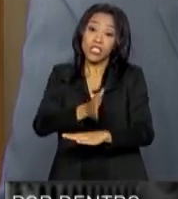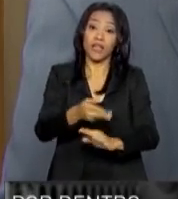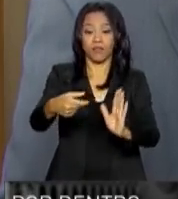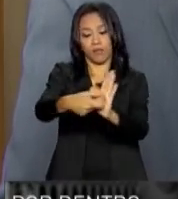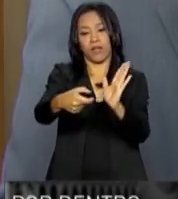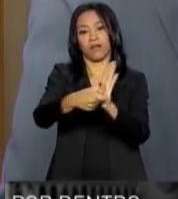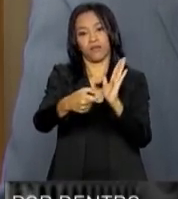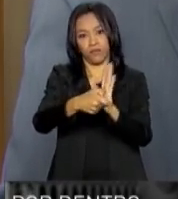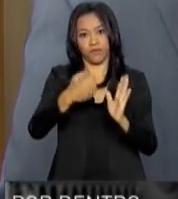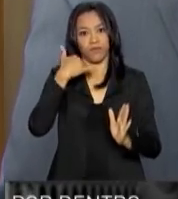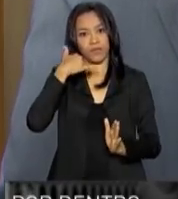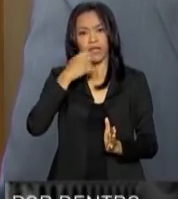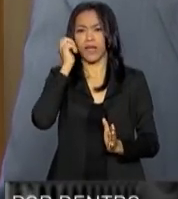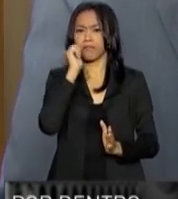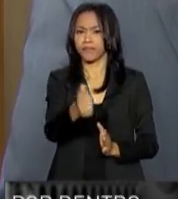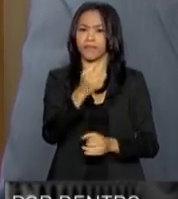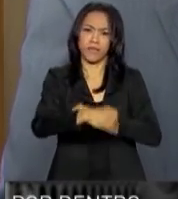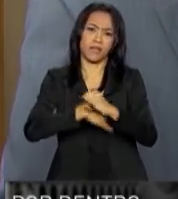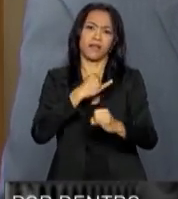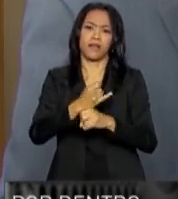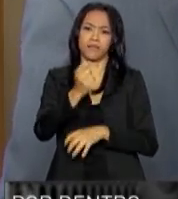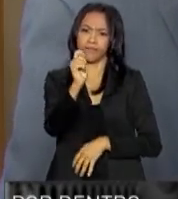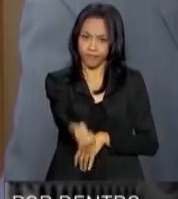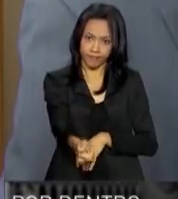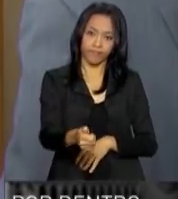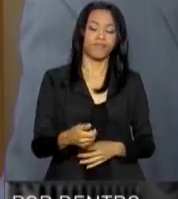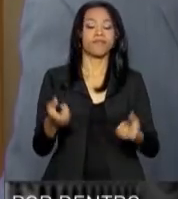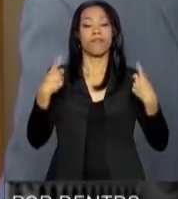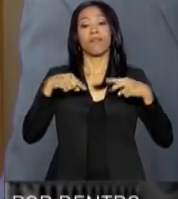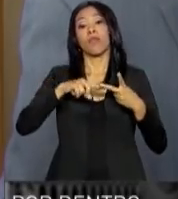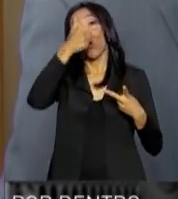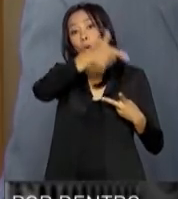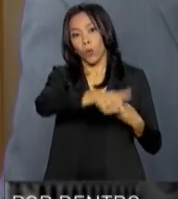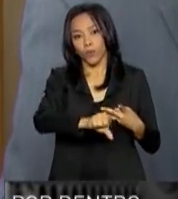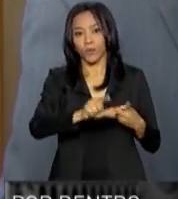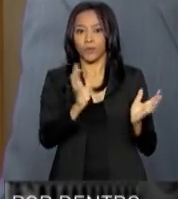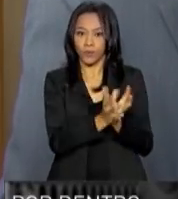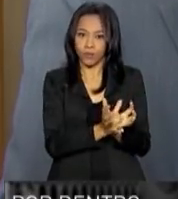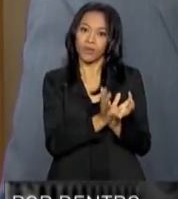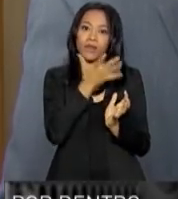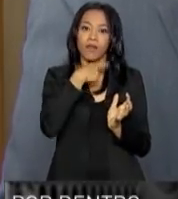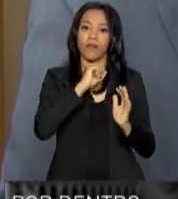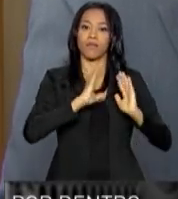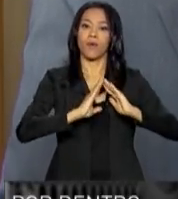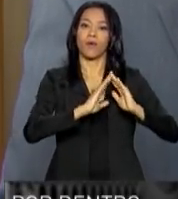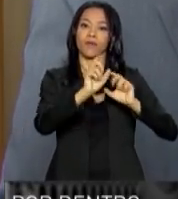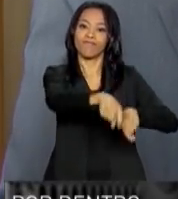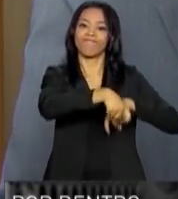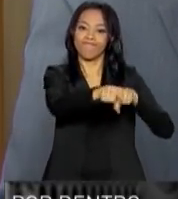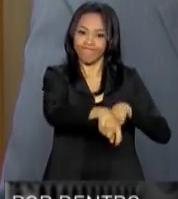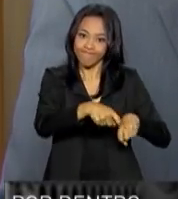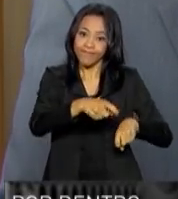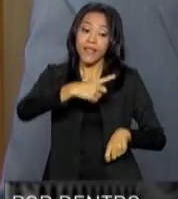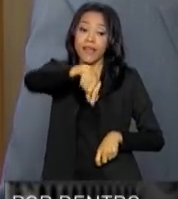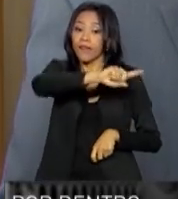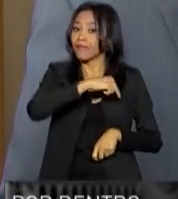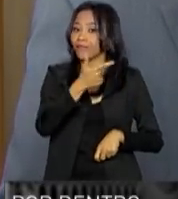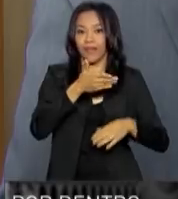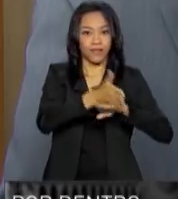fácil muito mais rápido sim temos também uma visão do pessoal rural a o tirando pessoas que não têm acesso à